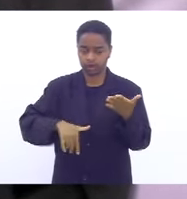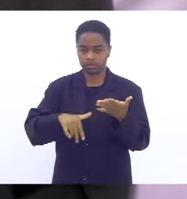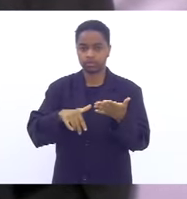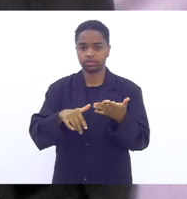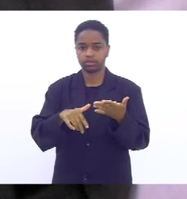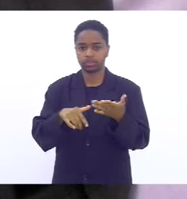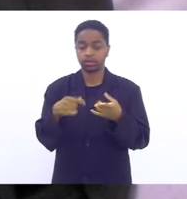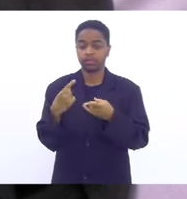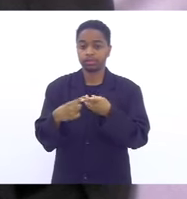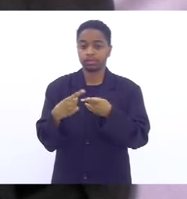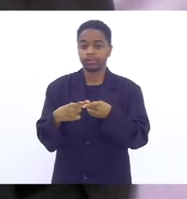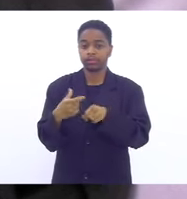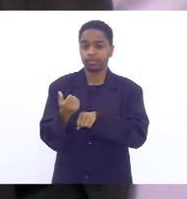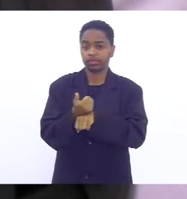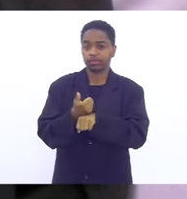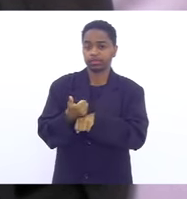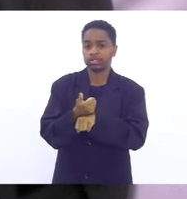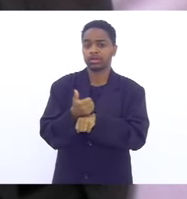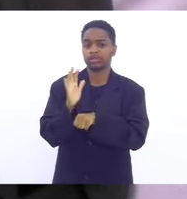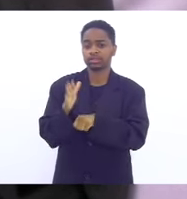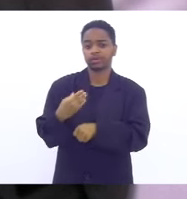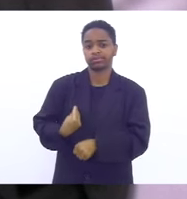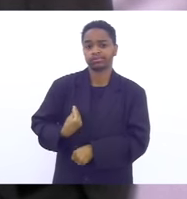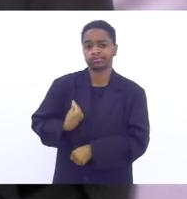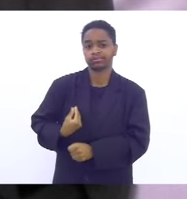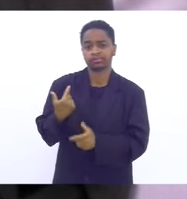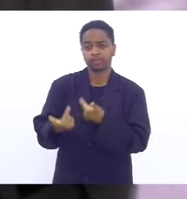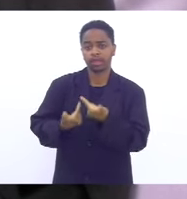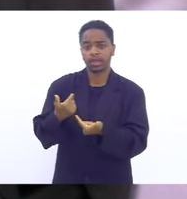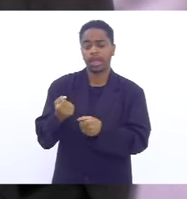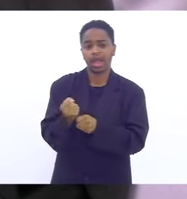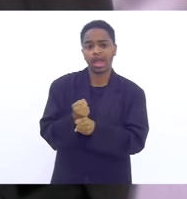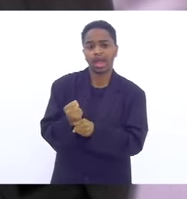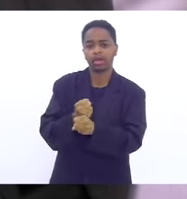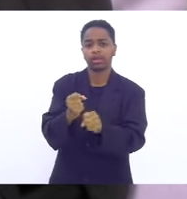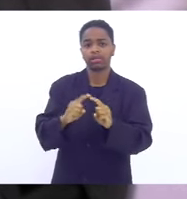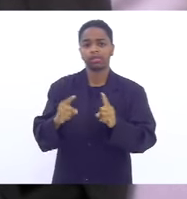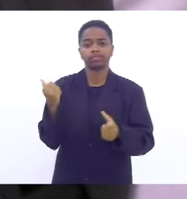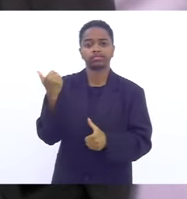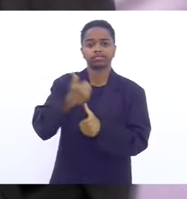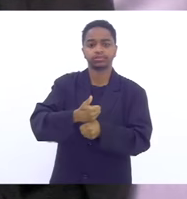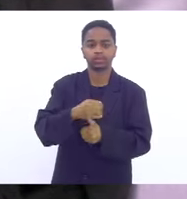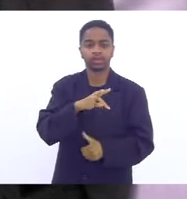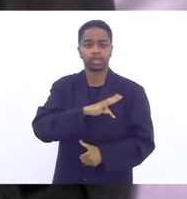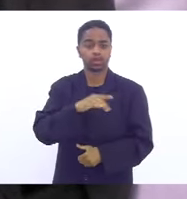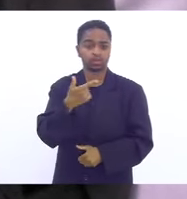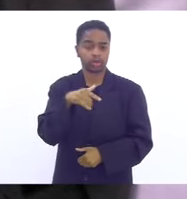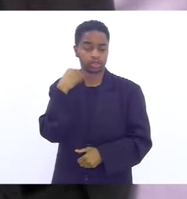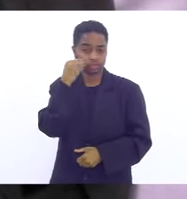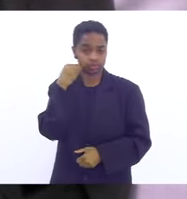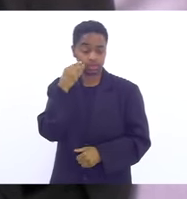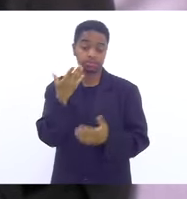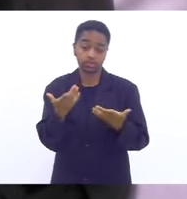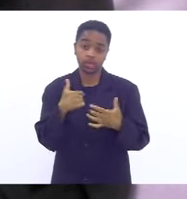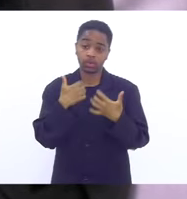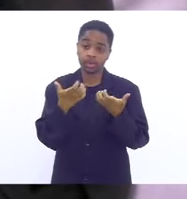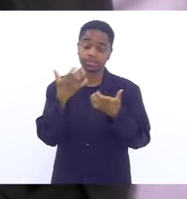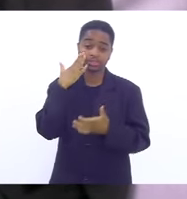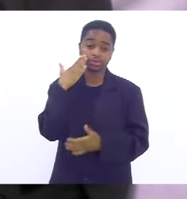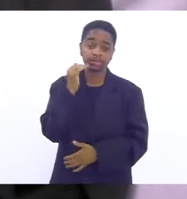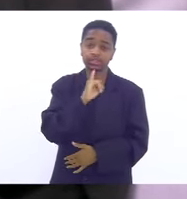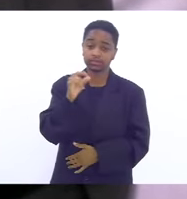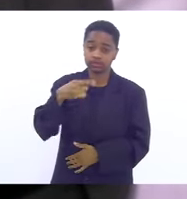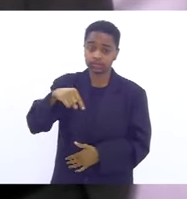profissionais que ali existiam há anos, para colocar técnicos sem experiência alguma. Eu gostaria de saber também se vocês